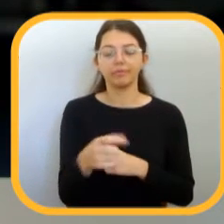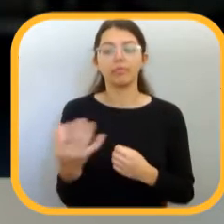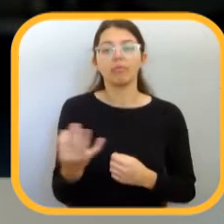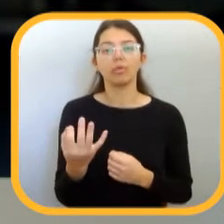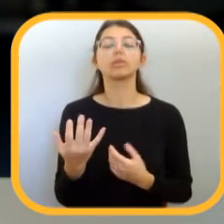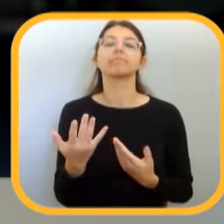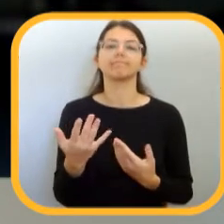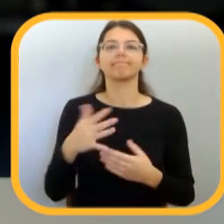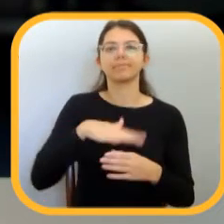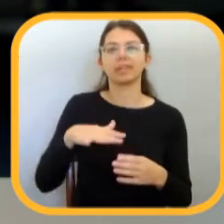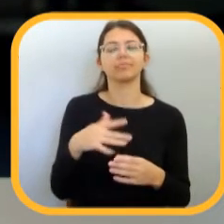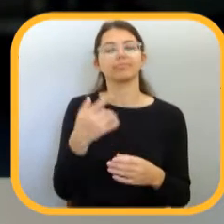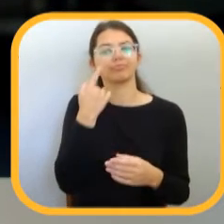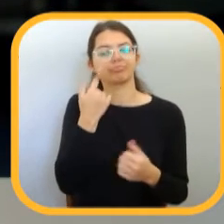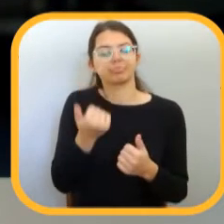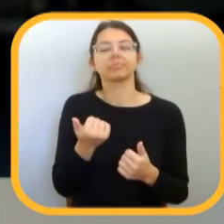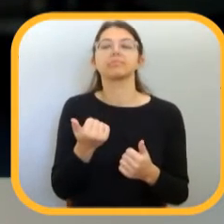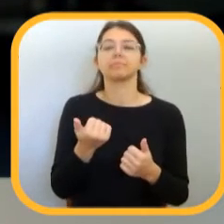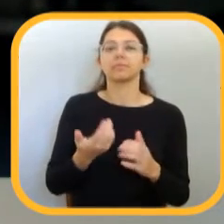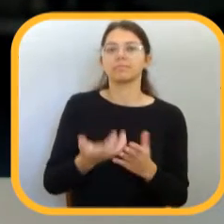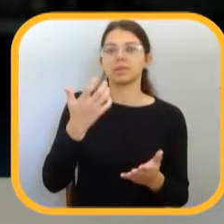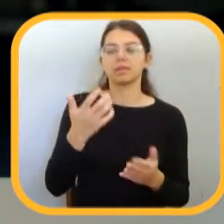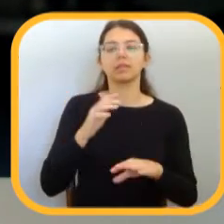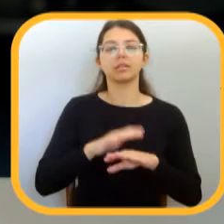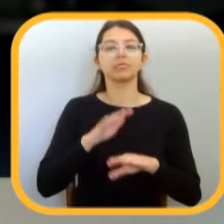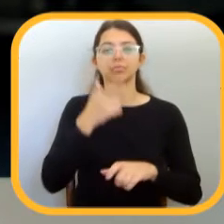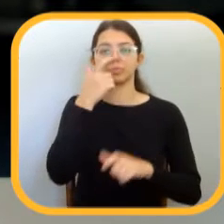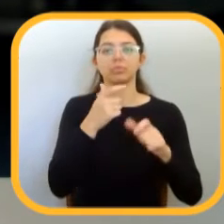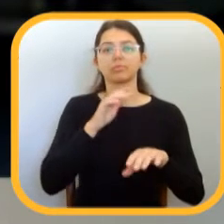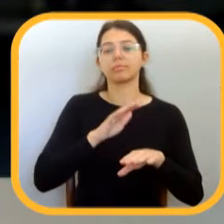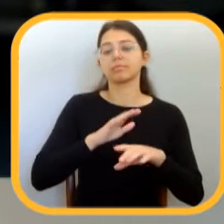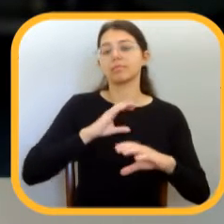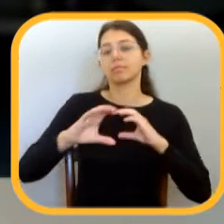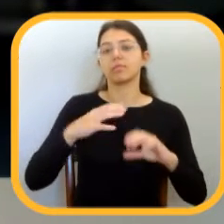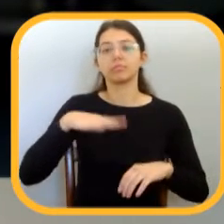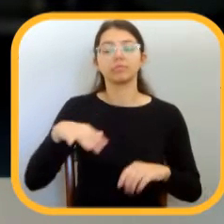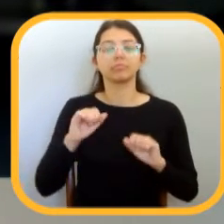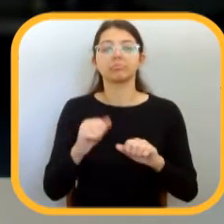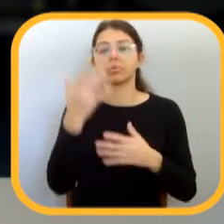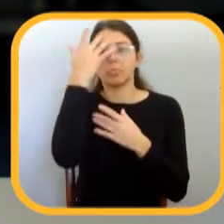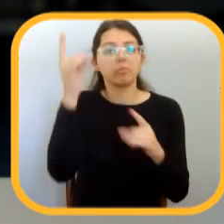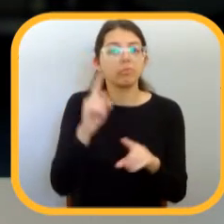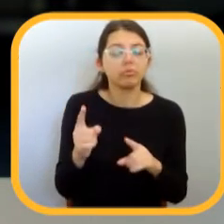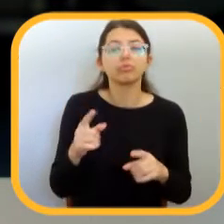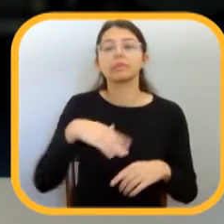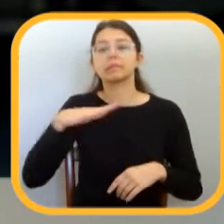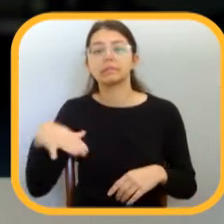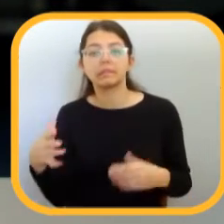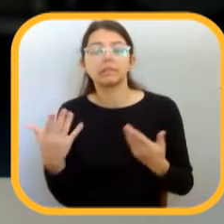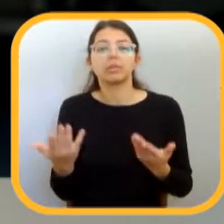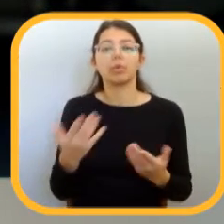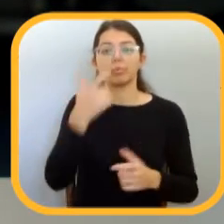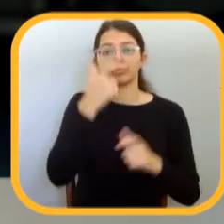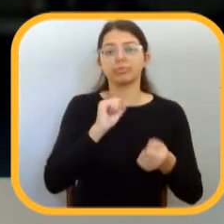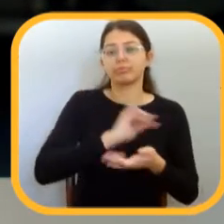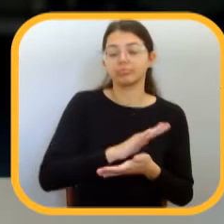Covid-19, esta é uma área do saber, agora com mais destaque, e pode incluir qualquer comunicador de ciência, seja ele um professor, um cientista ou até um